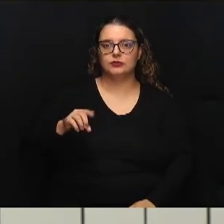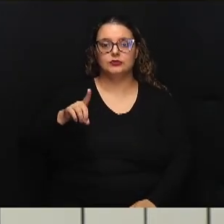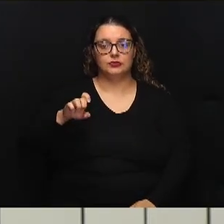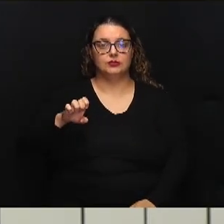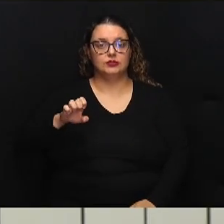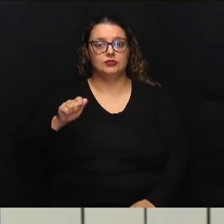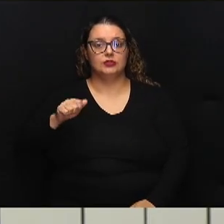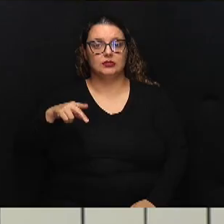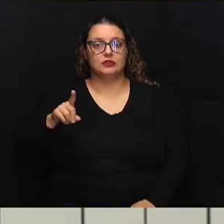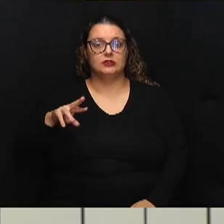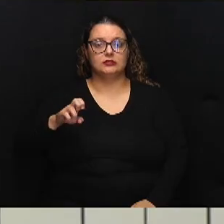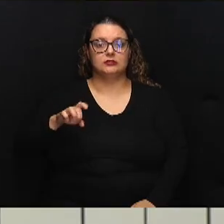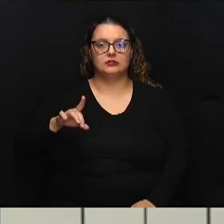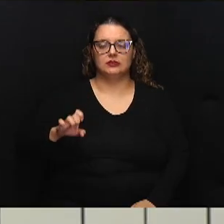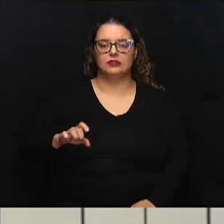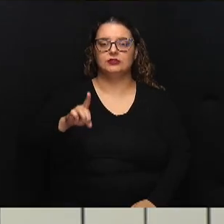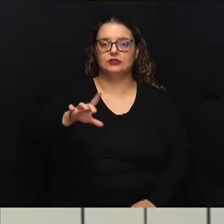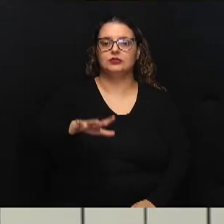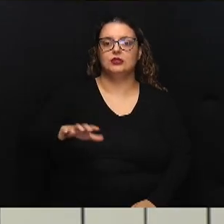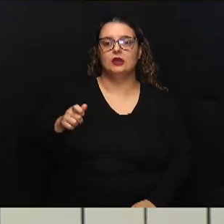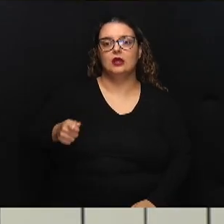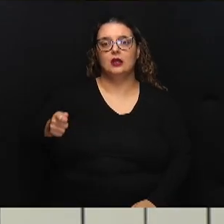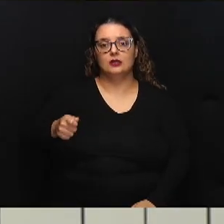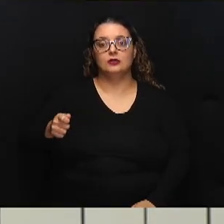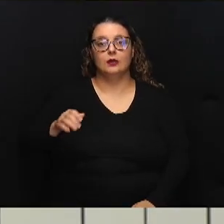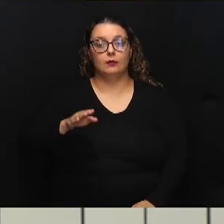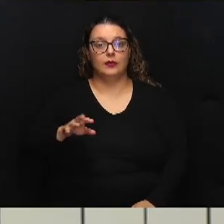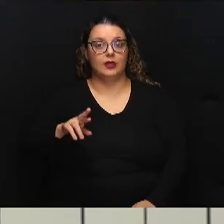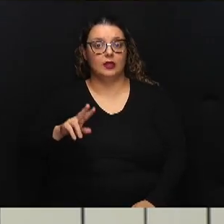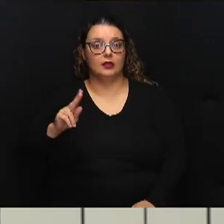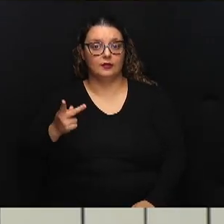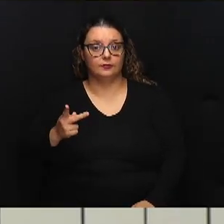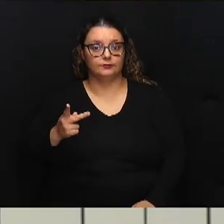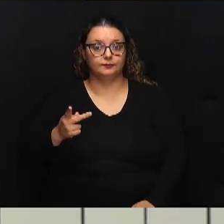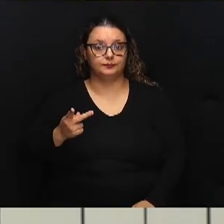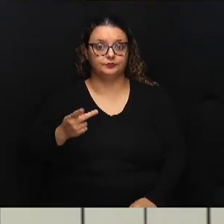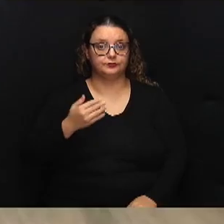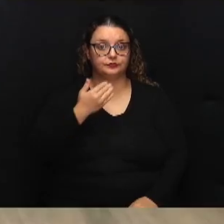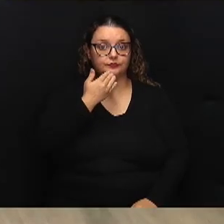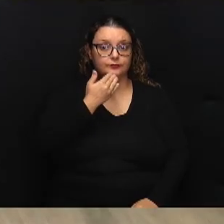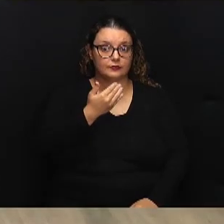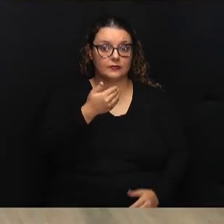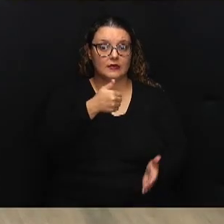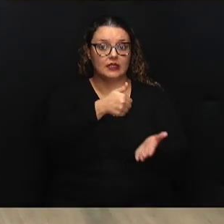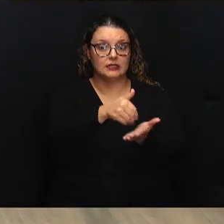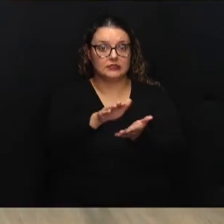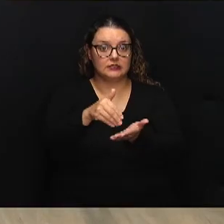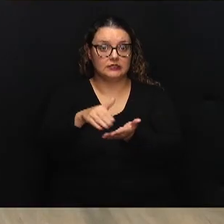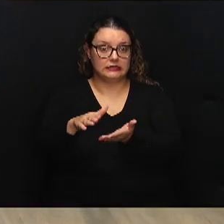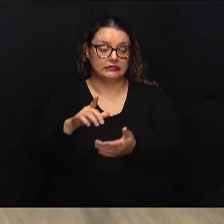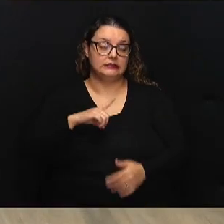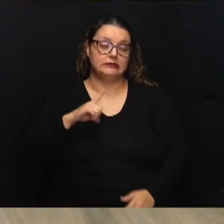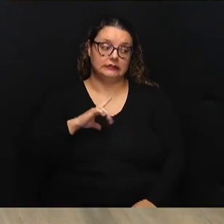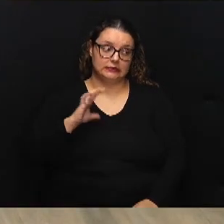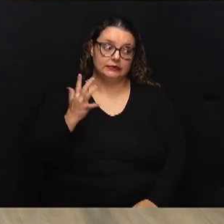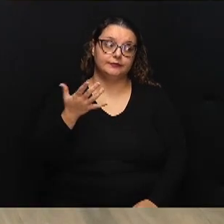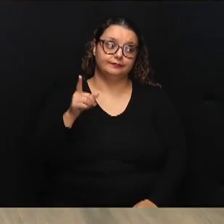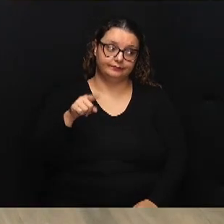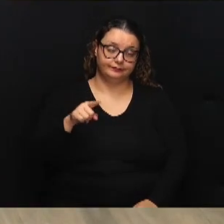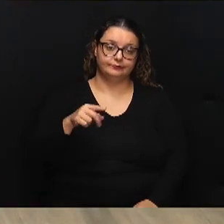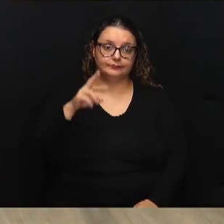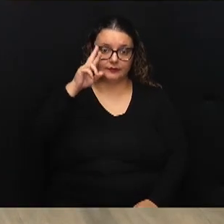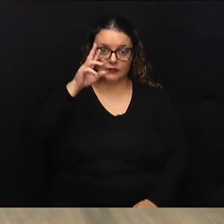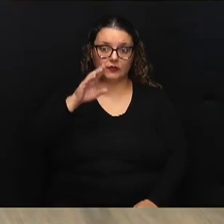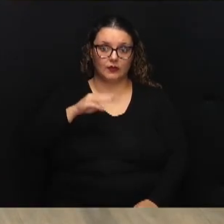é diretor de associados da BRH, sobre pedidos de demissão, porque isso tem acontecido muito, né, senhor